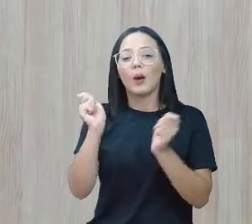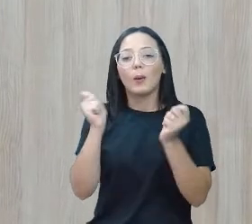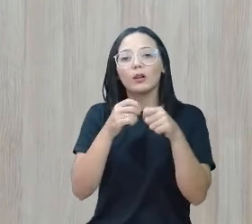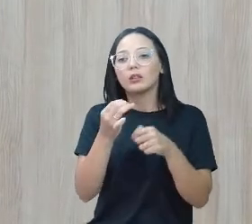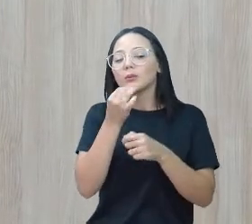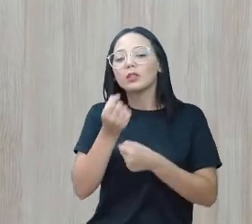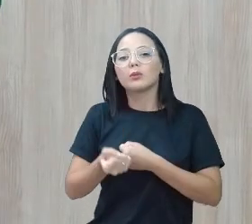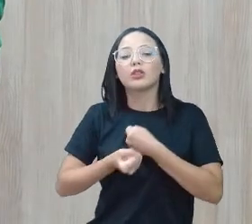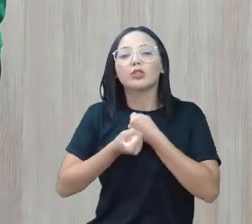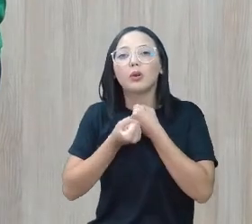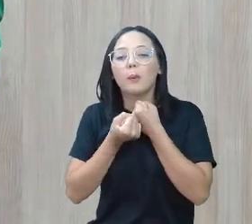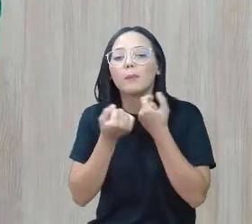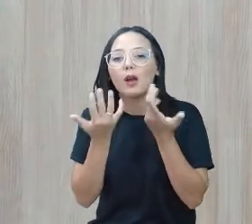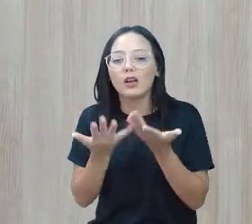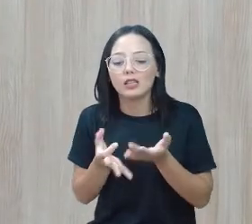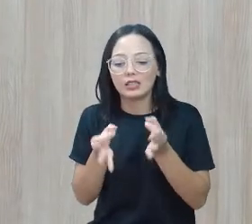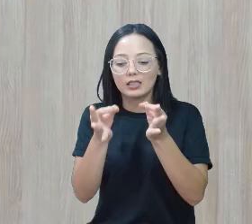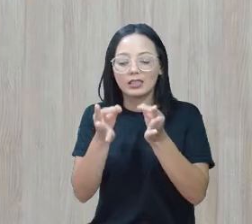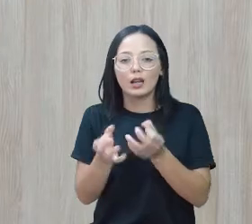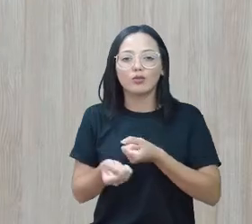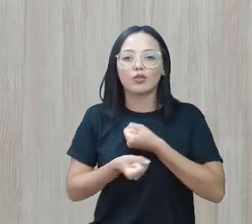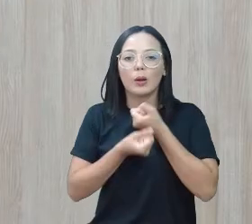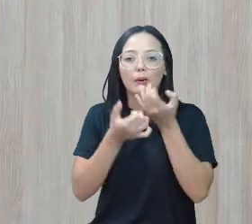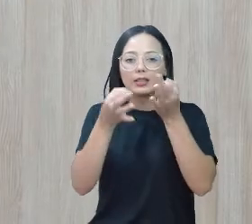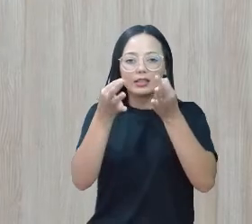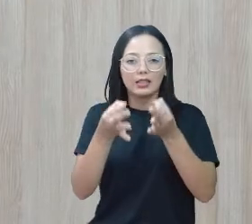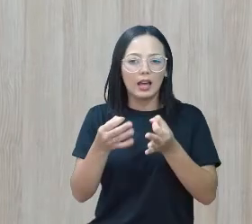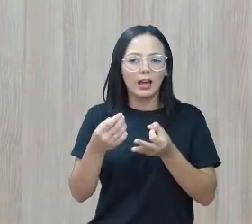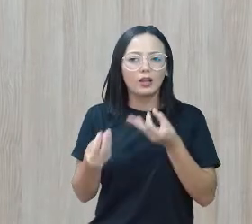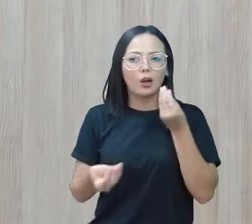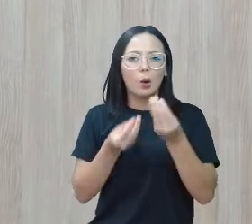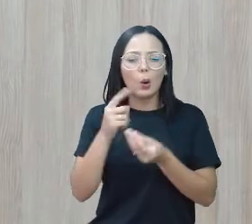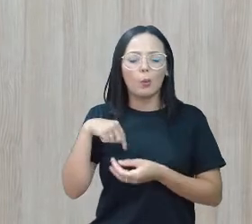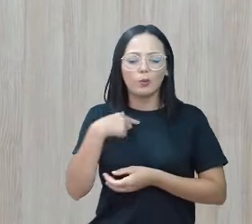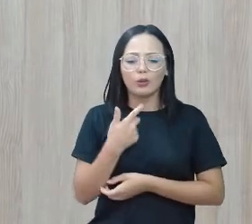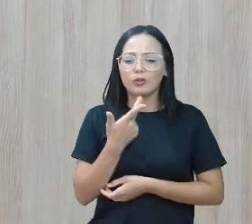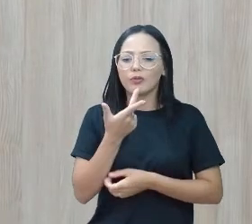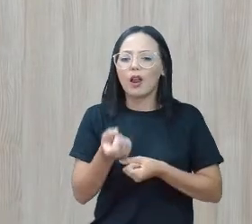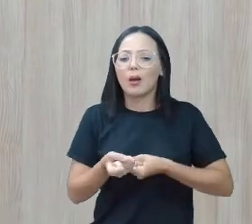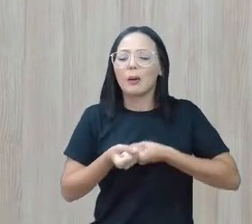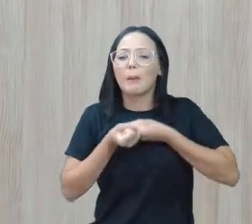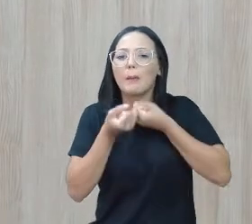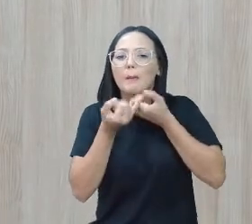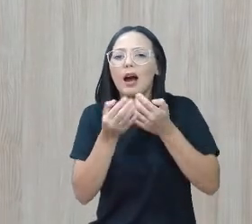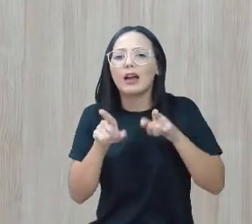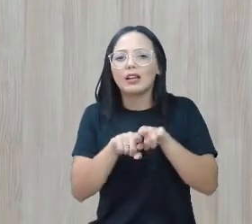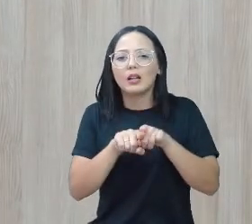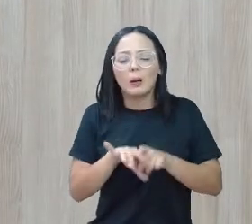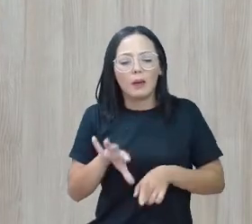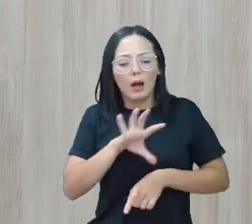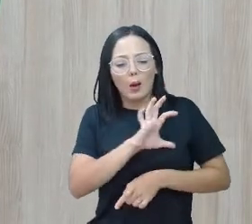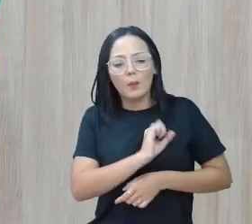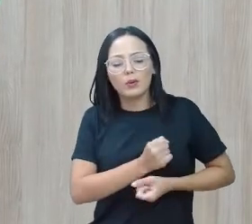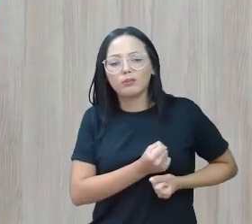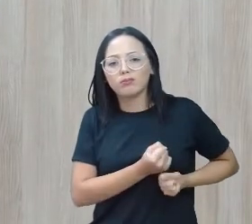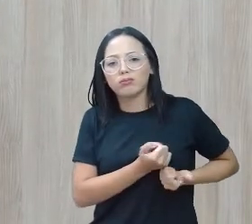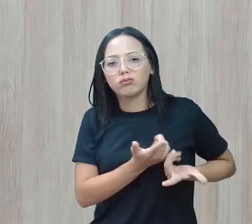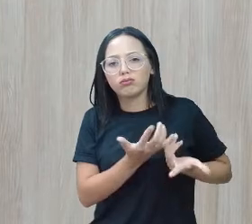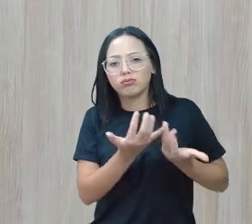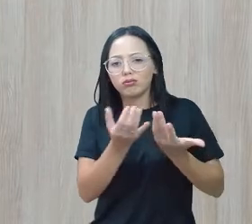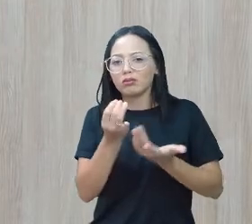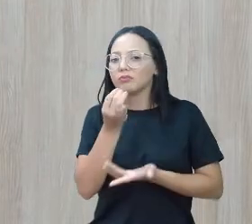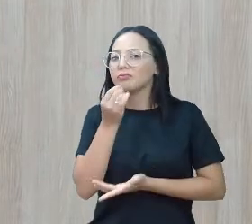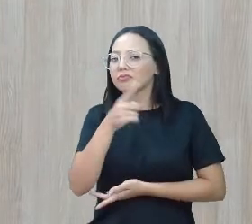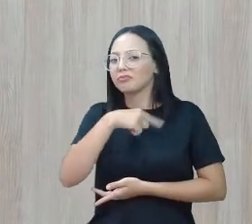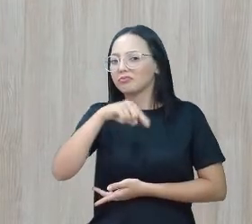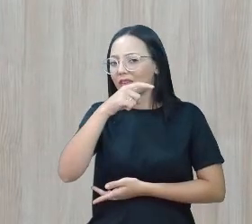são expressas da forma correta, da entonação correta e ainda cheia de amor, imagine, pessoal,